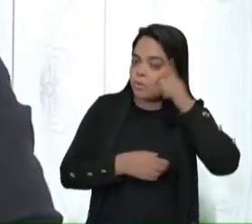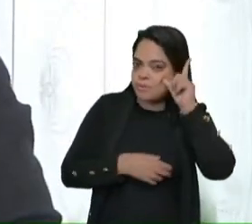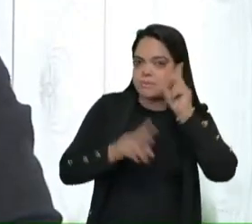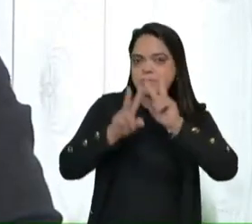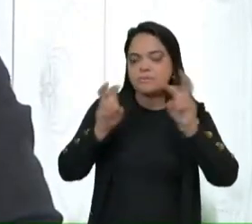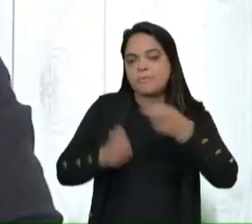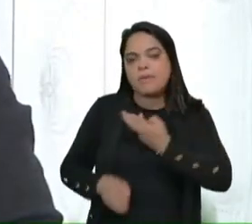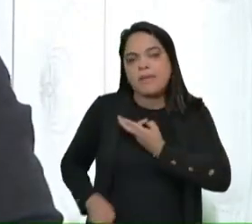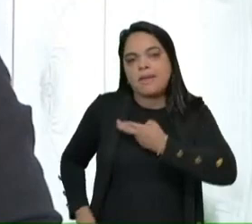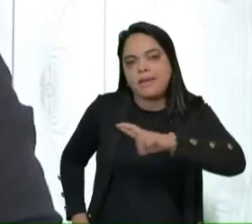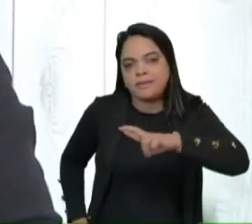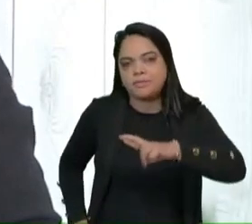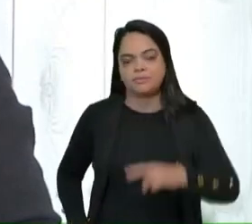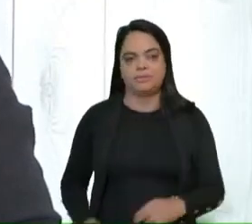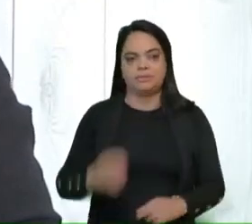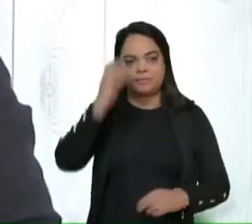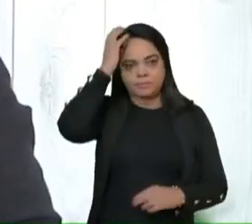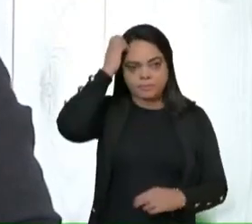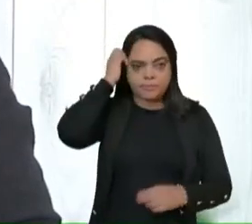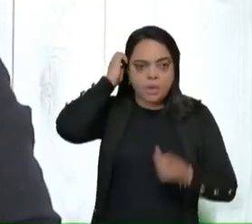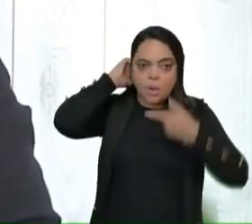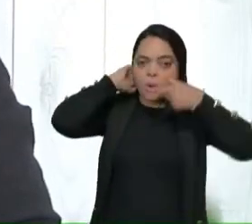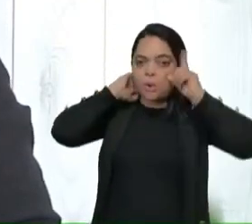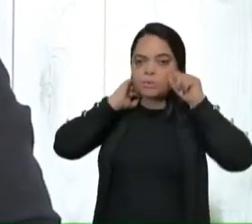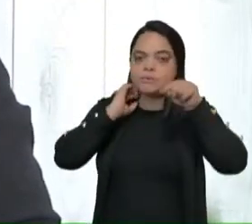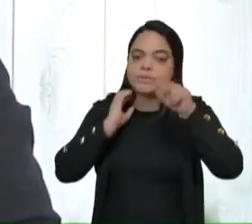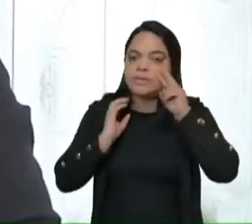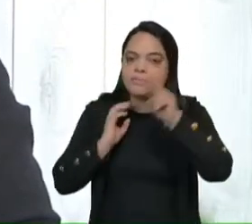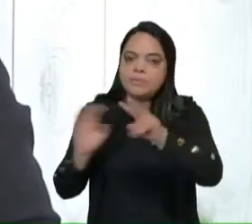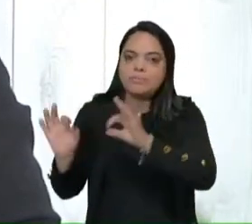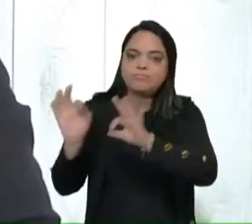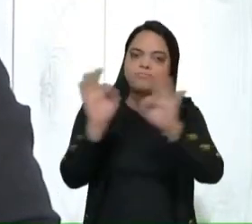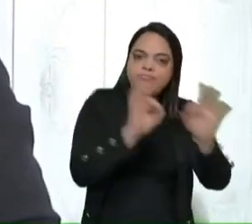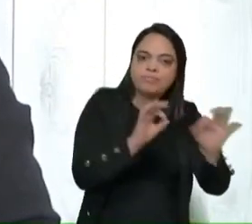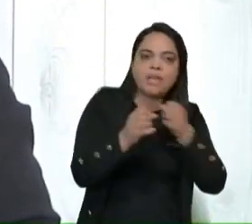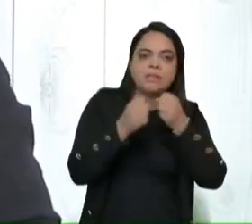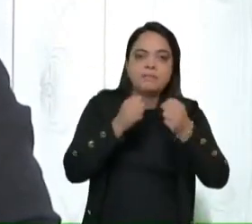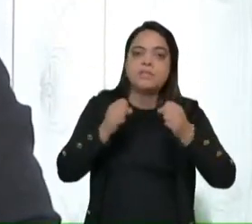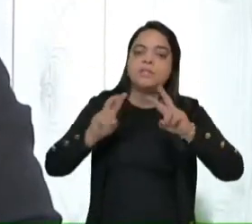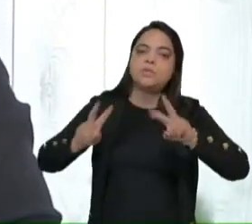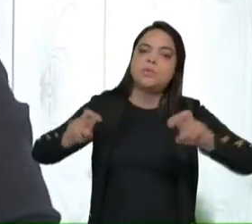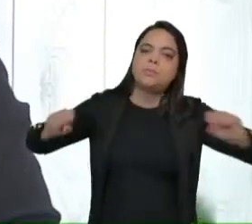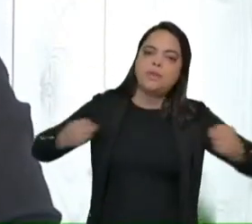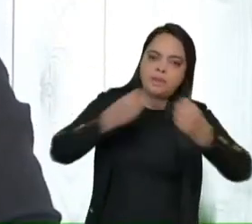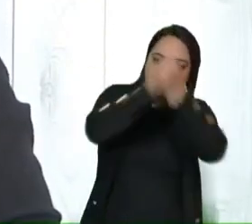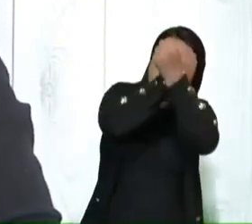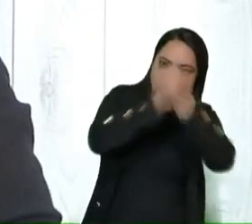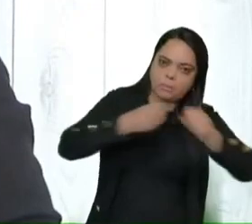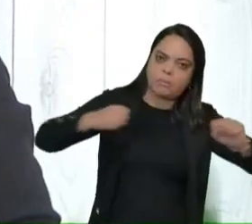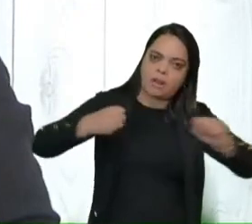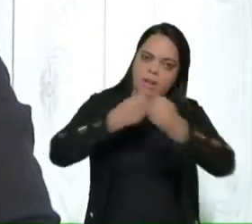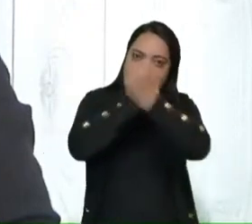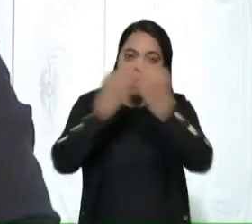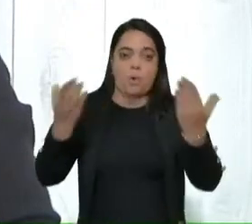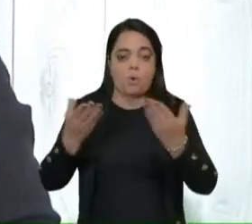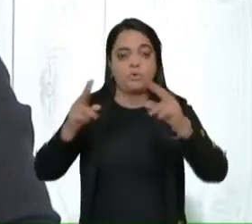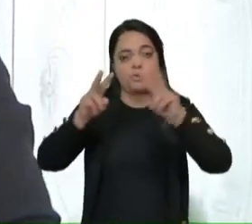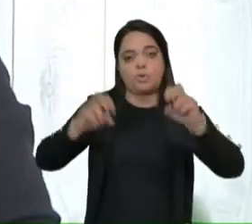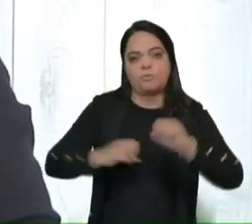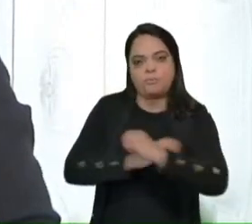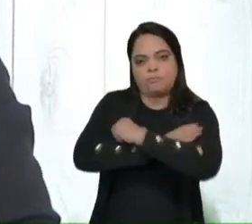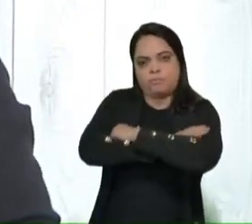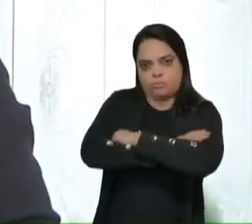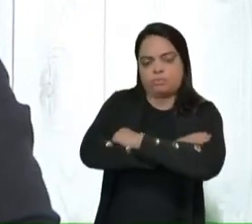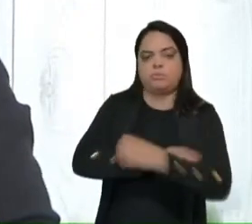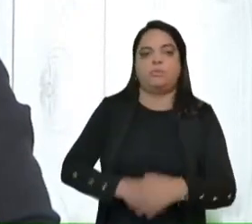ontem sobre religiões ontem você acompanhou uma entrevista sobre o Candomblé e hoje falamos sobre o Budismo e